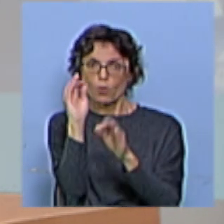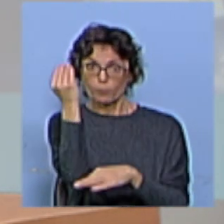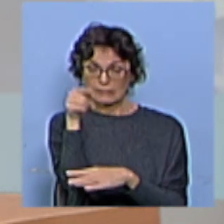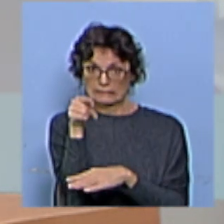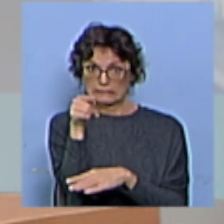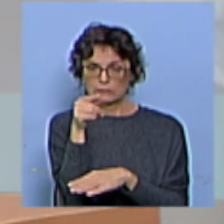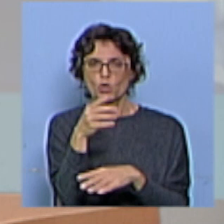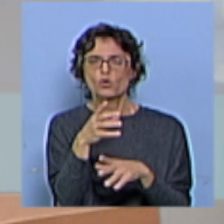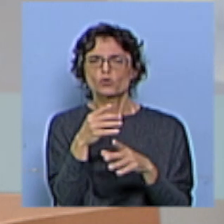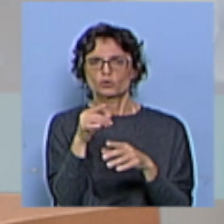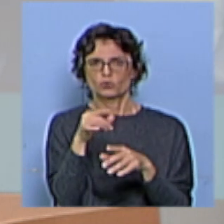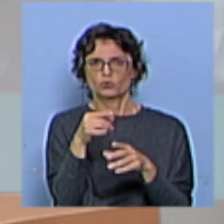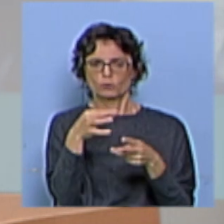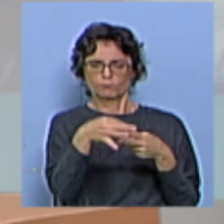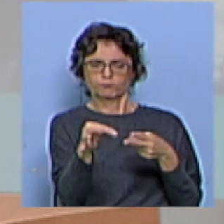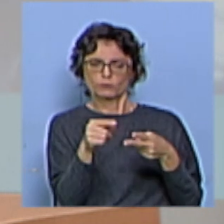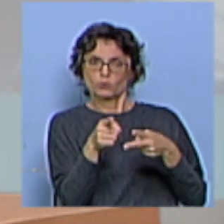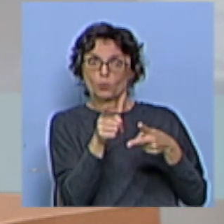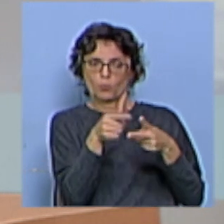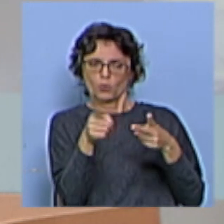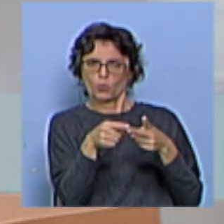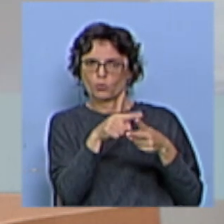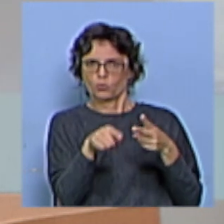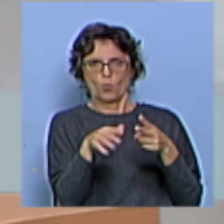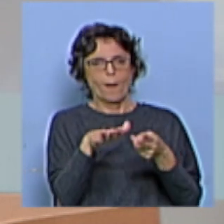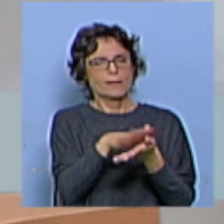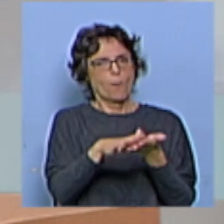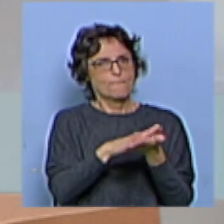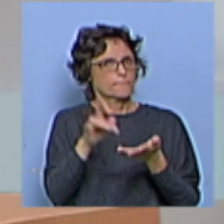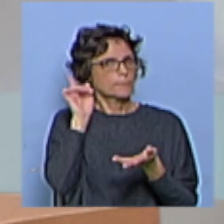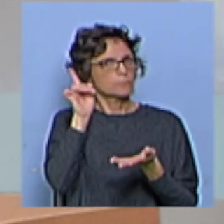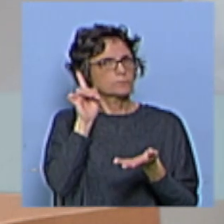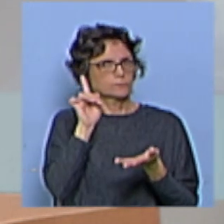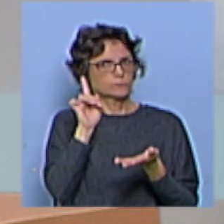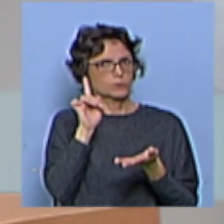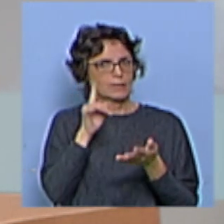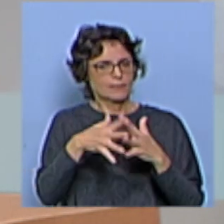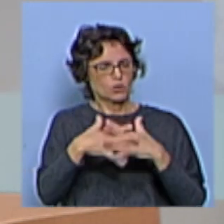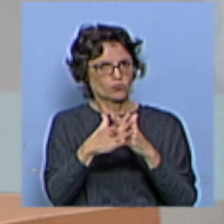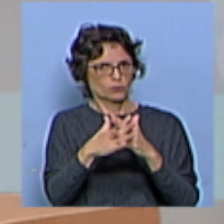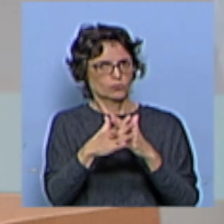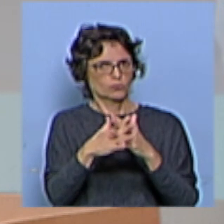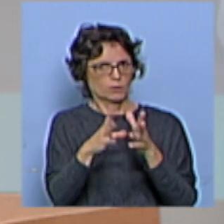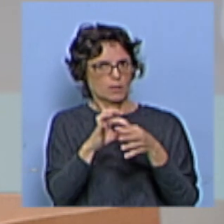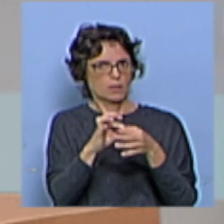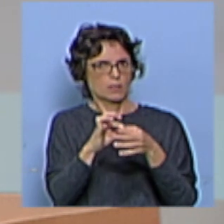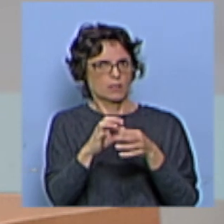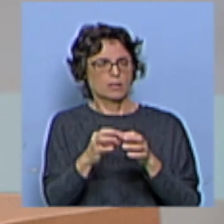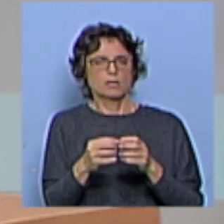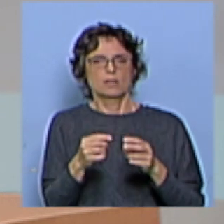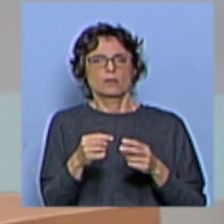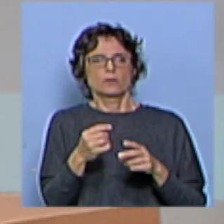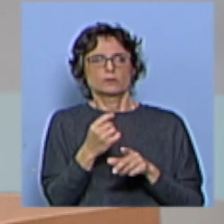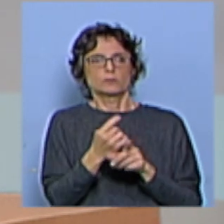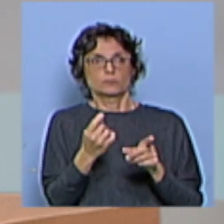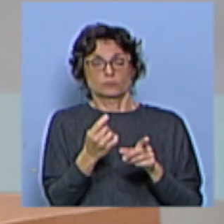para aquilo que depois é o objetivo final dos bens culturais da Igreja. que passa necessariamente